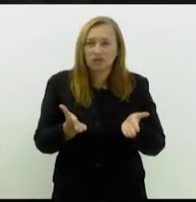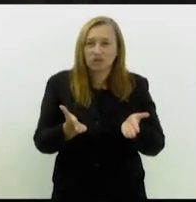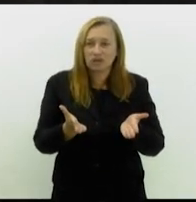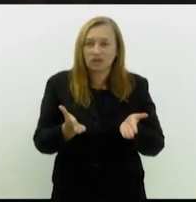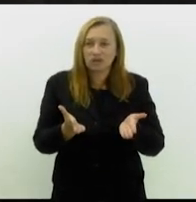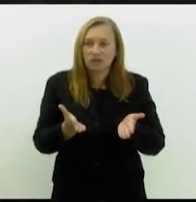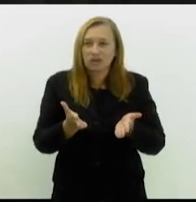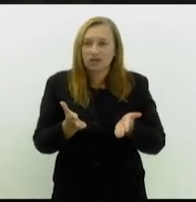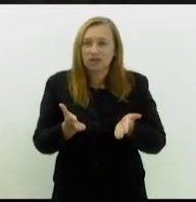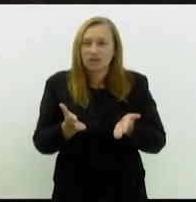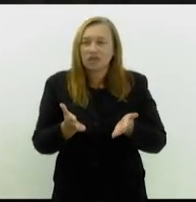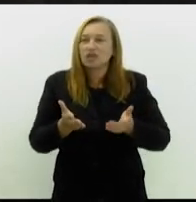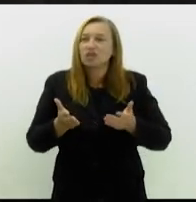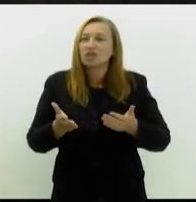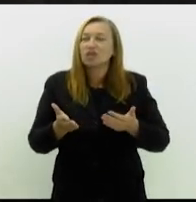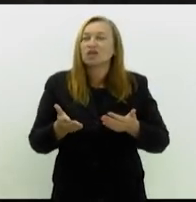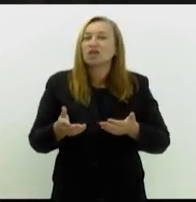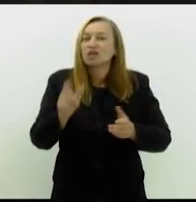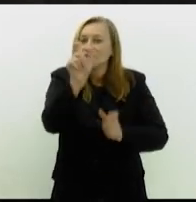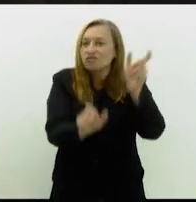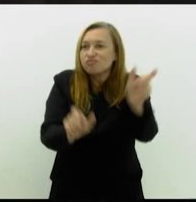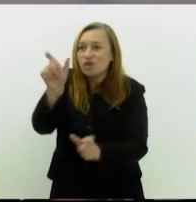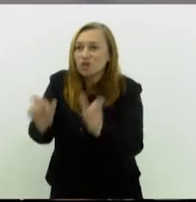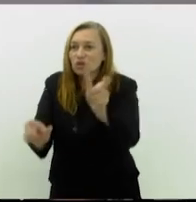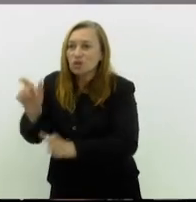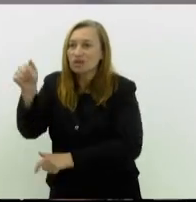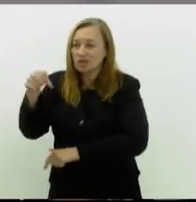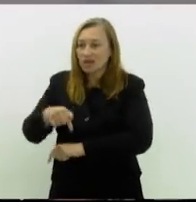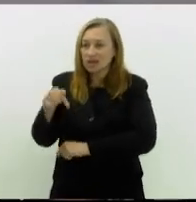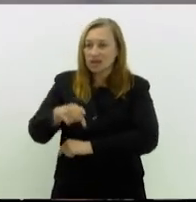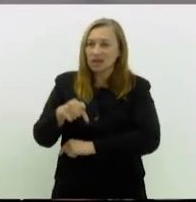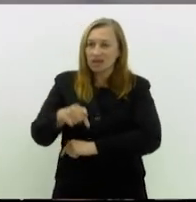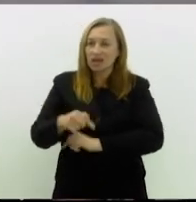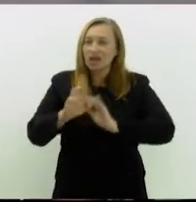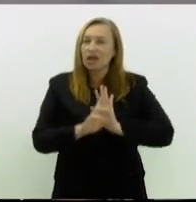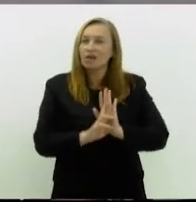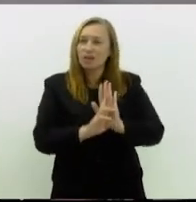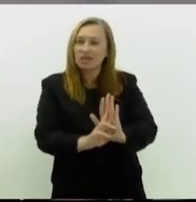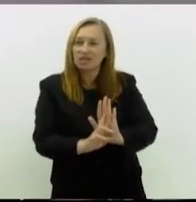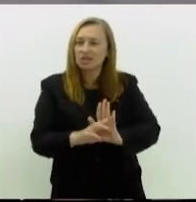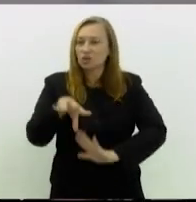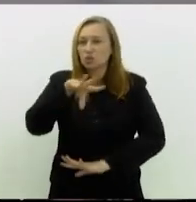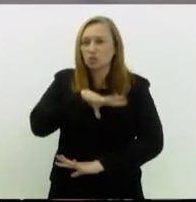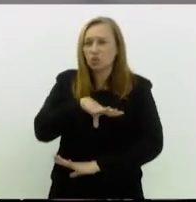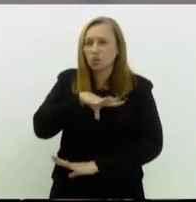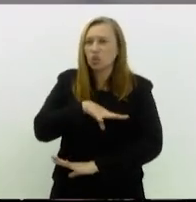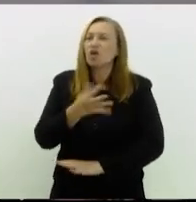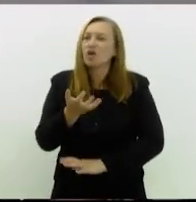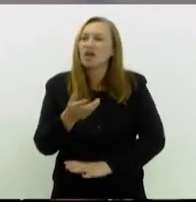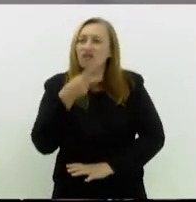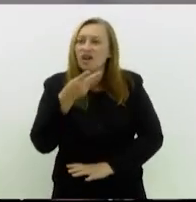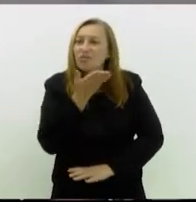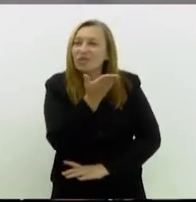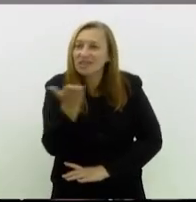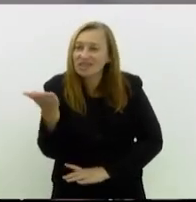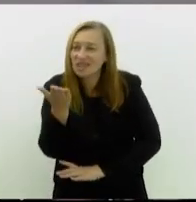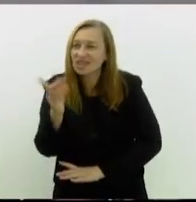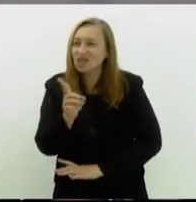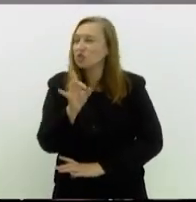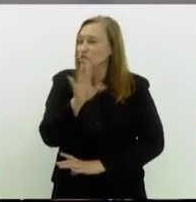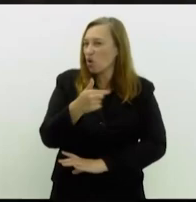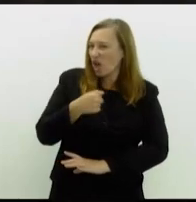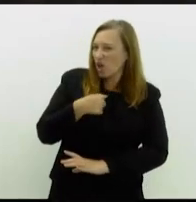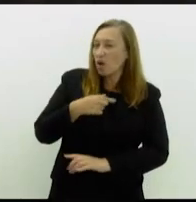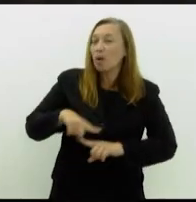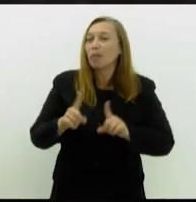líderes da torcida do Vasco aqui estão presentes representando a entidade Vasco da Gama eu quero dizer para vocês não só eu como